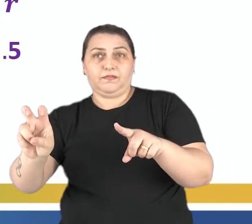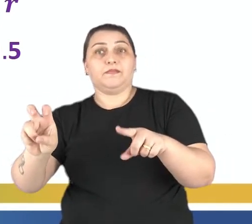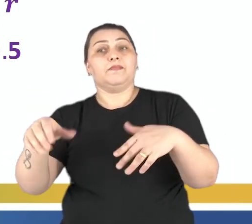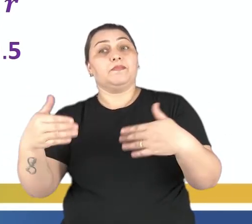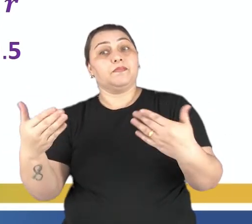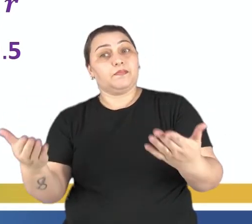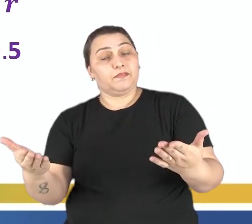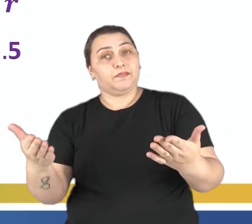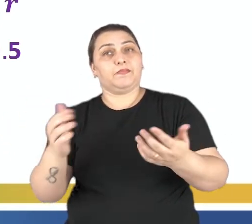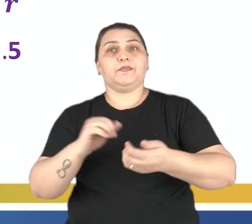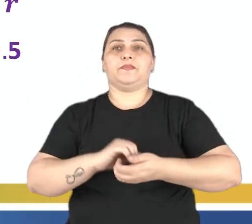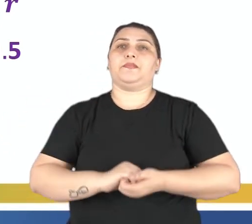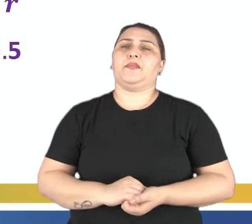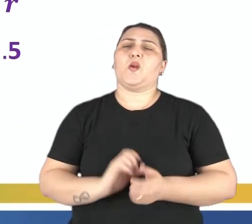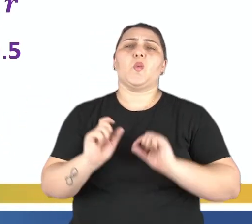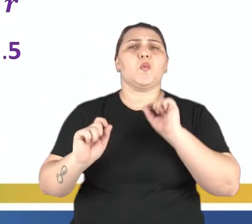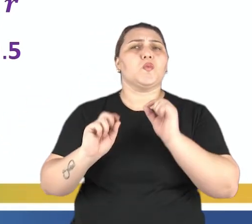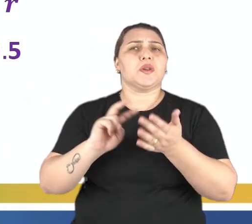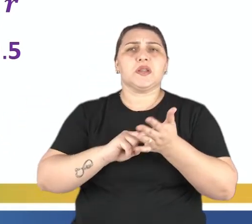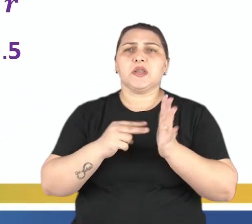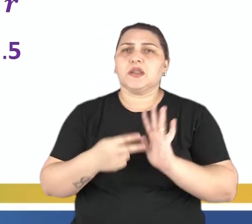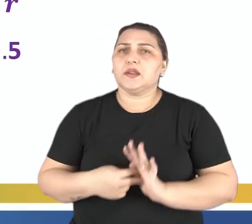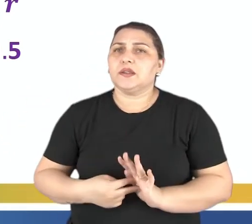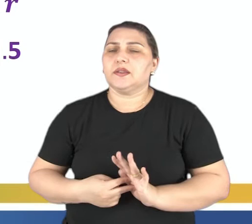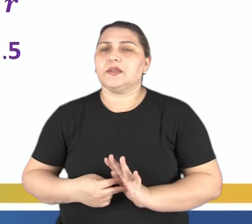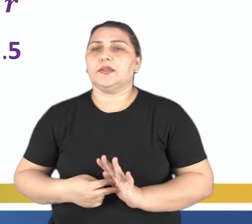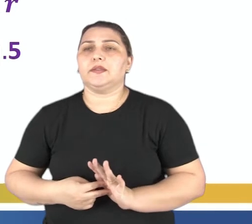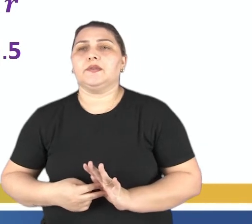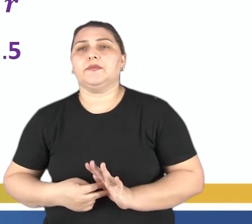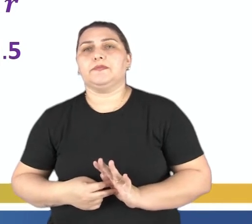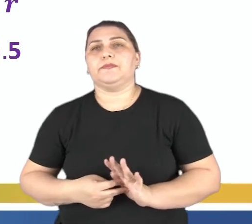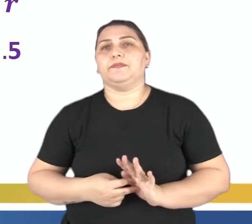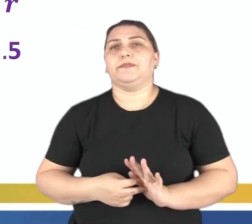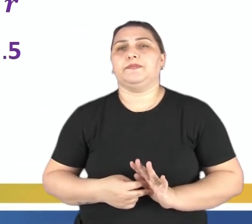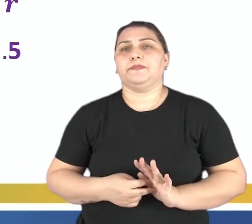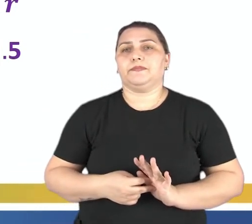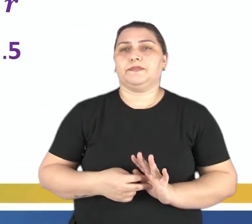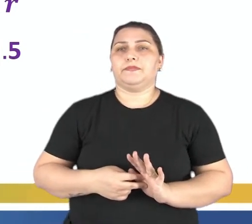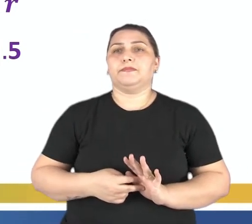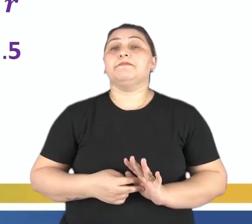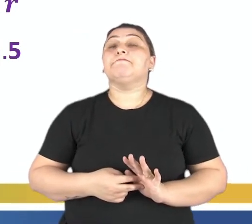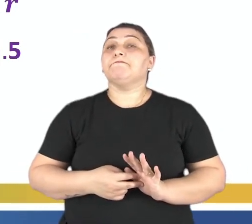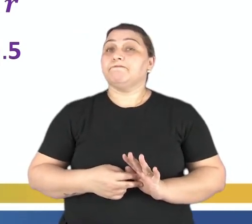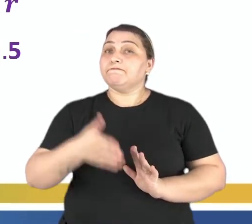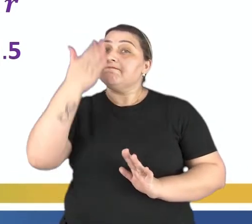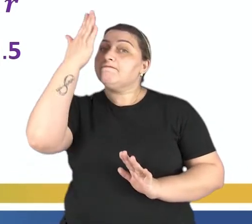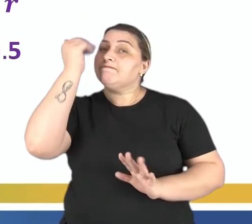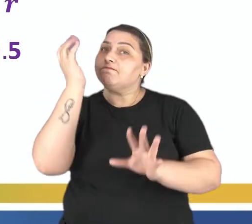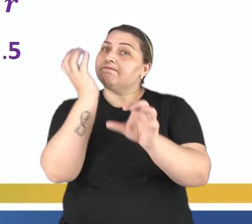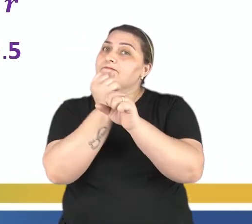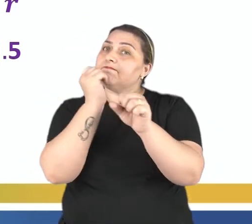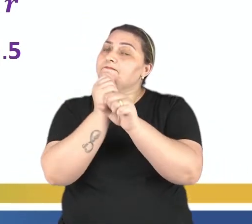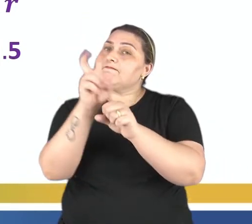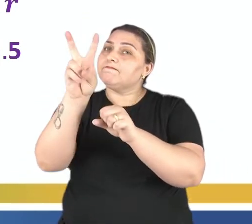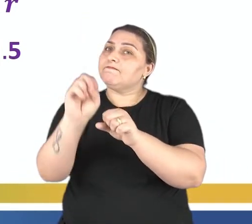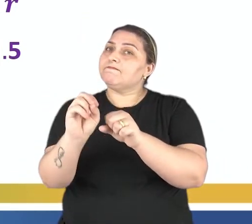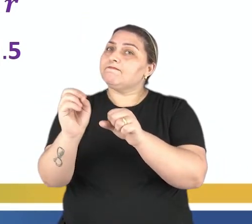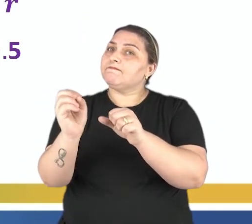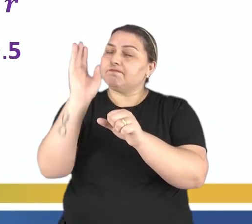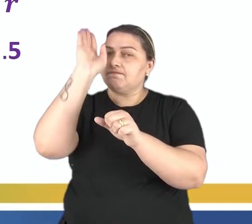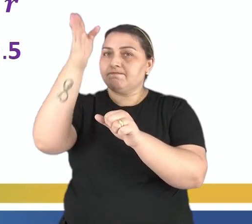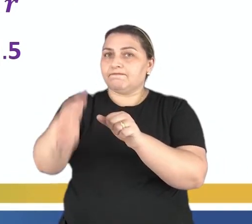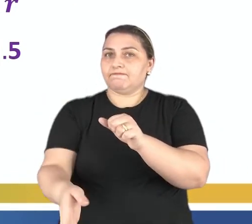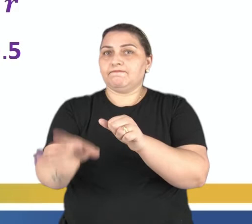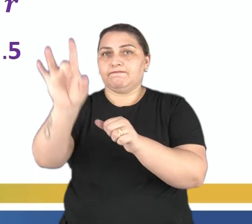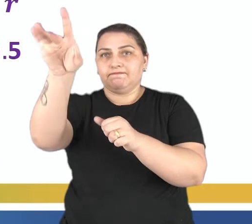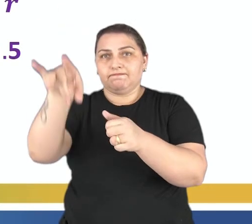6.375. Bem, o que isso significa? Significa que, ao determinar a soma dos 50 primeiros termos